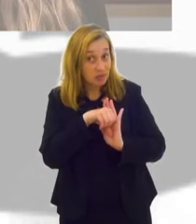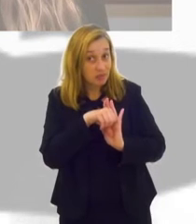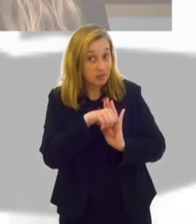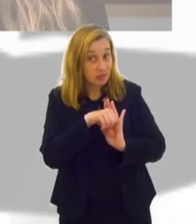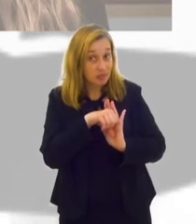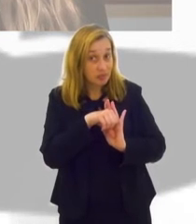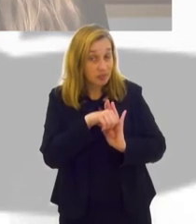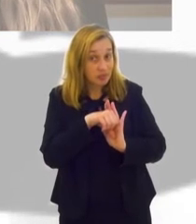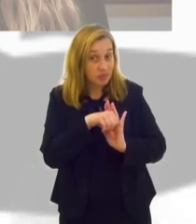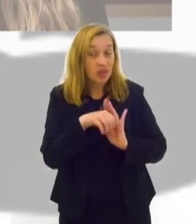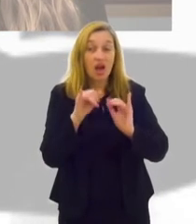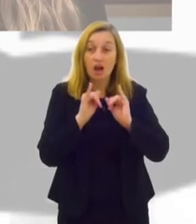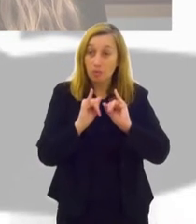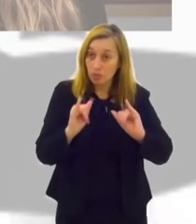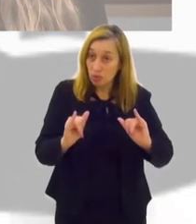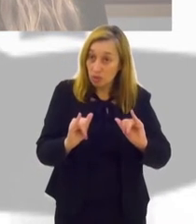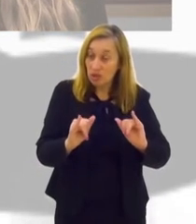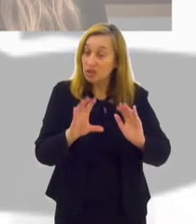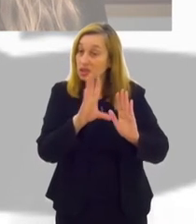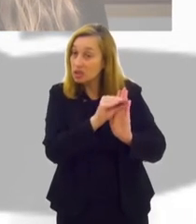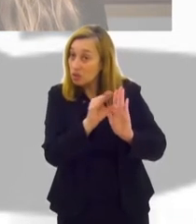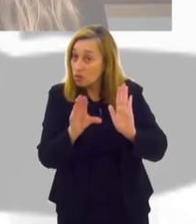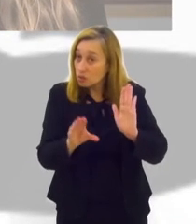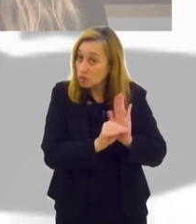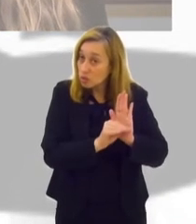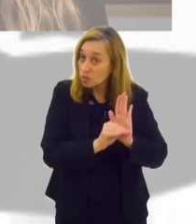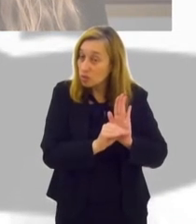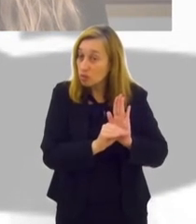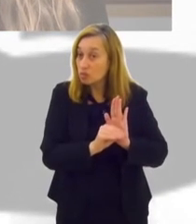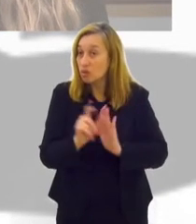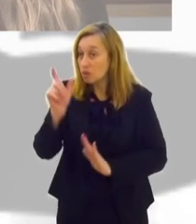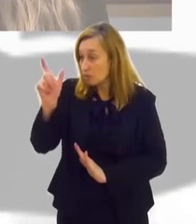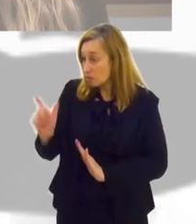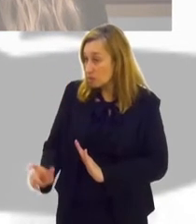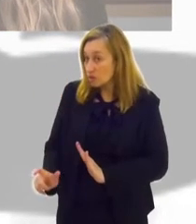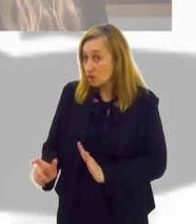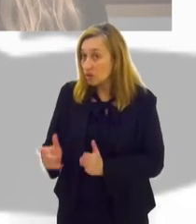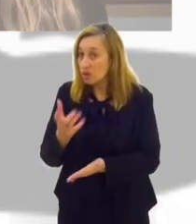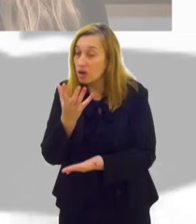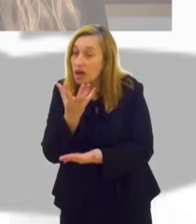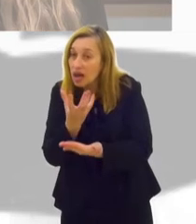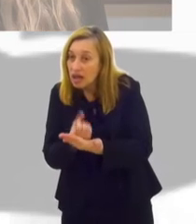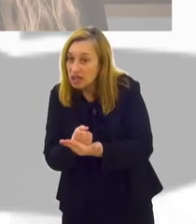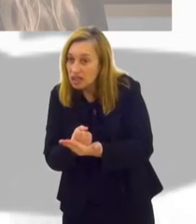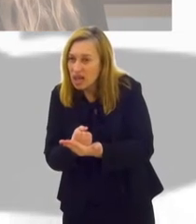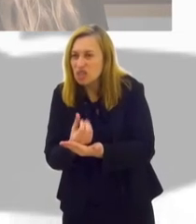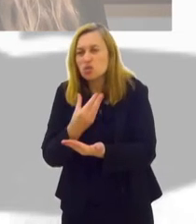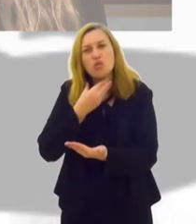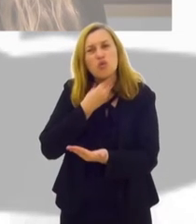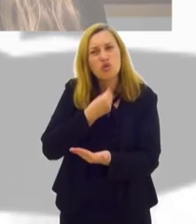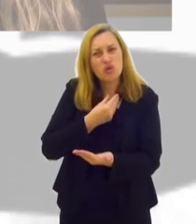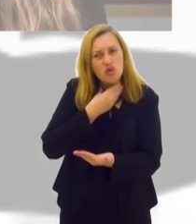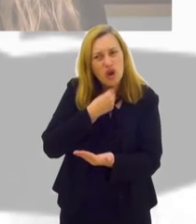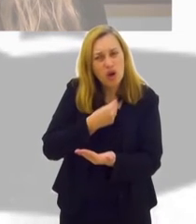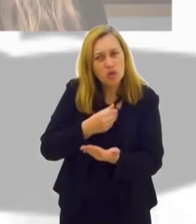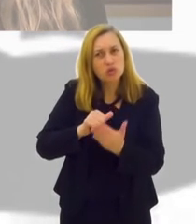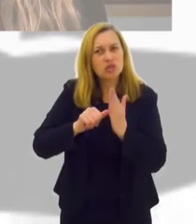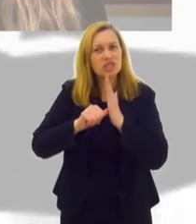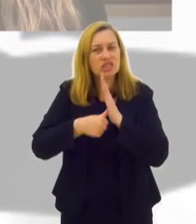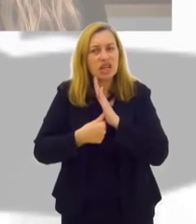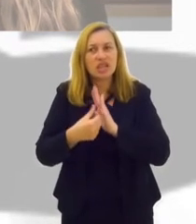legislação. A publicação de conteúdo por usuário com cadastro que falseie a